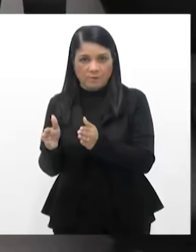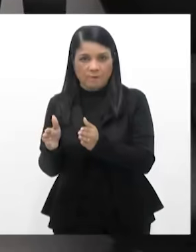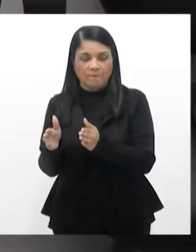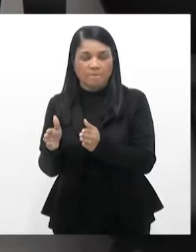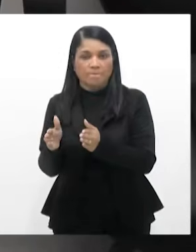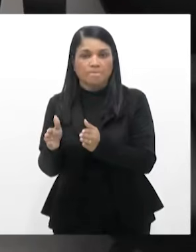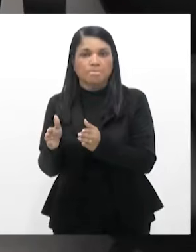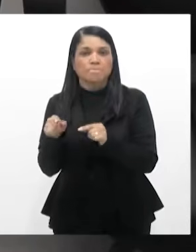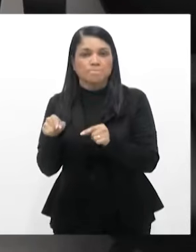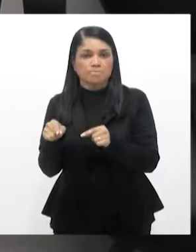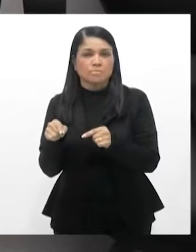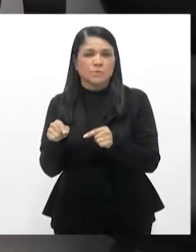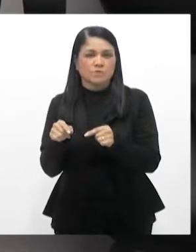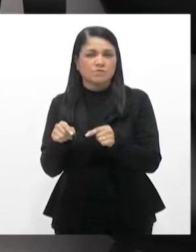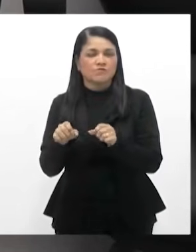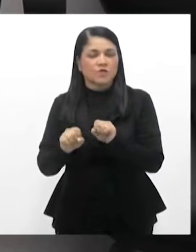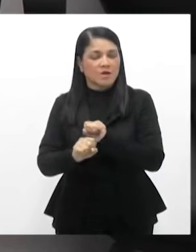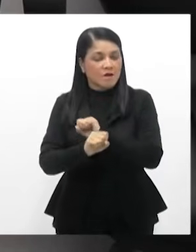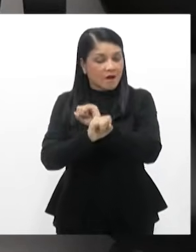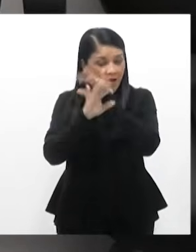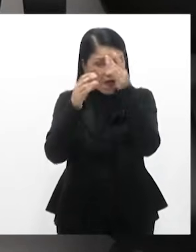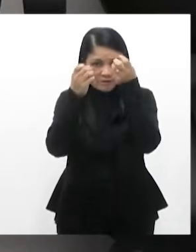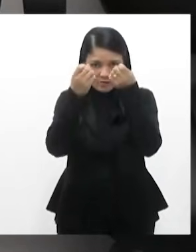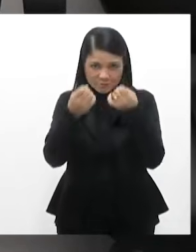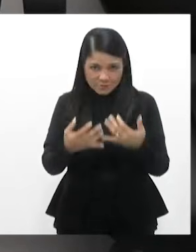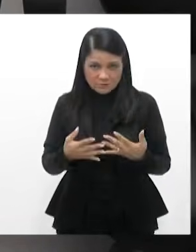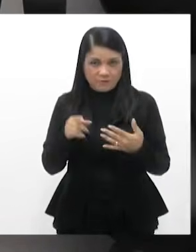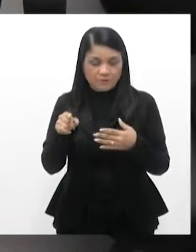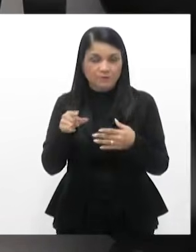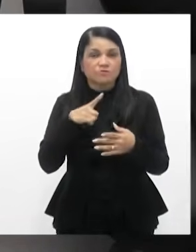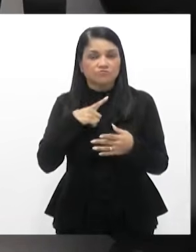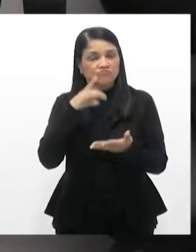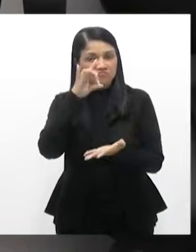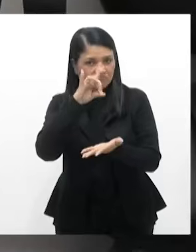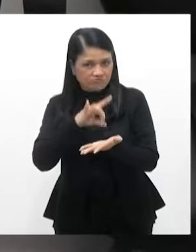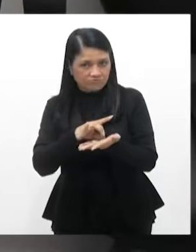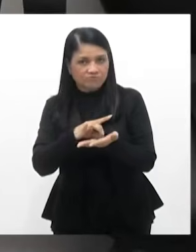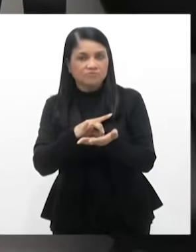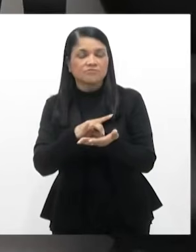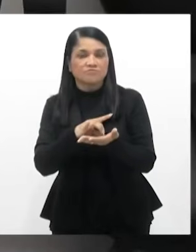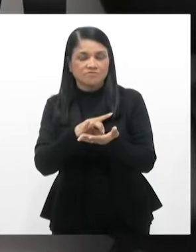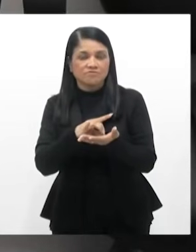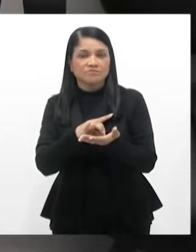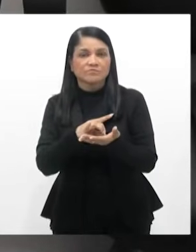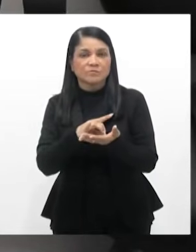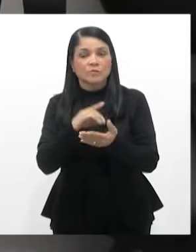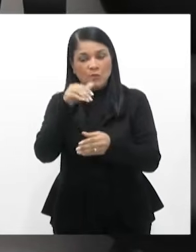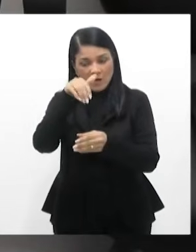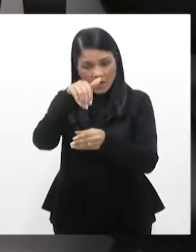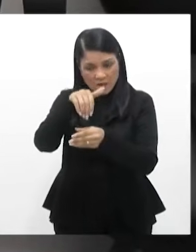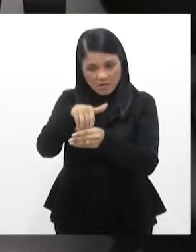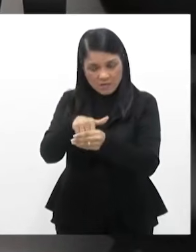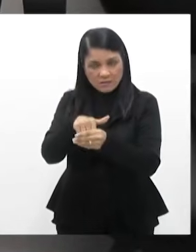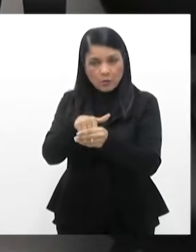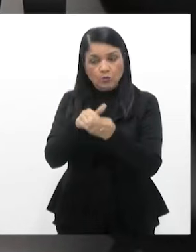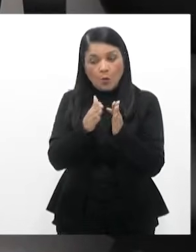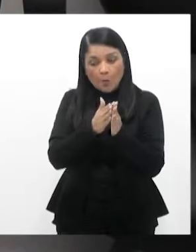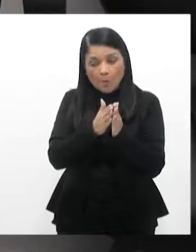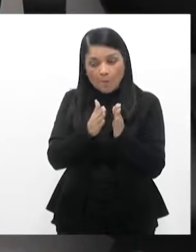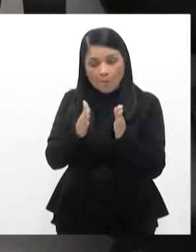e eu acho que isso foi bem reforçado aqui, também é verdade que a gente está diante de uma eleição que nasce de um